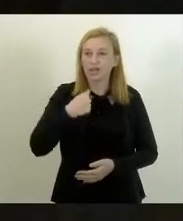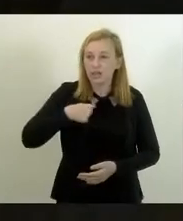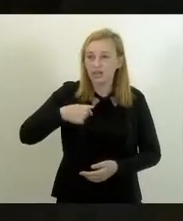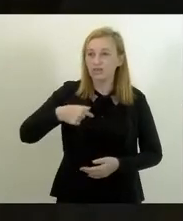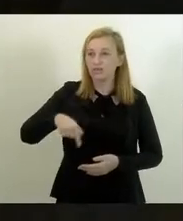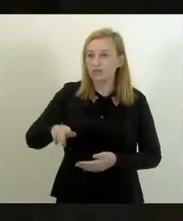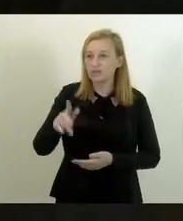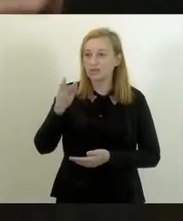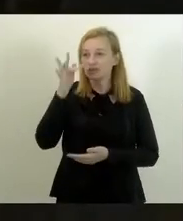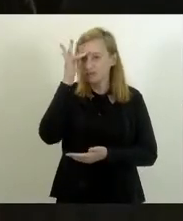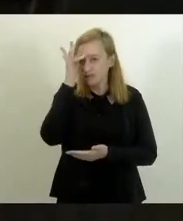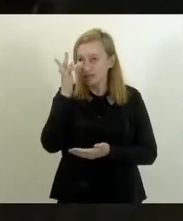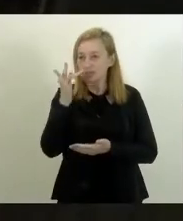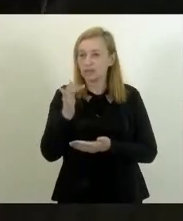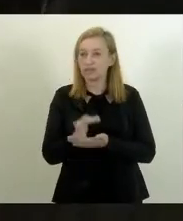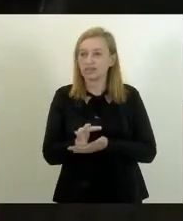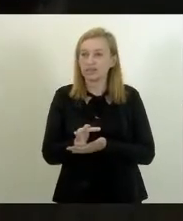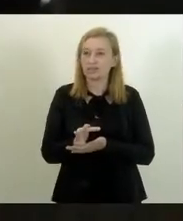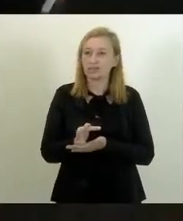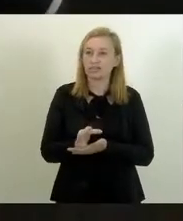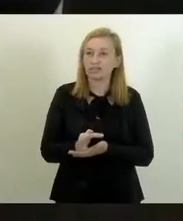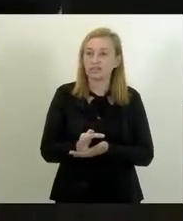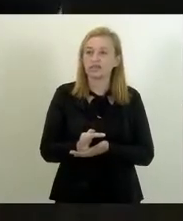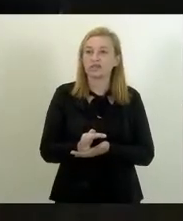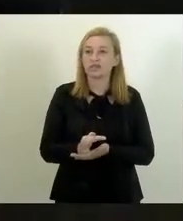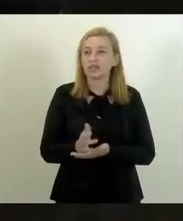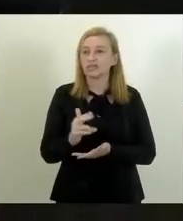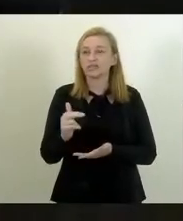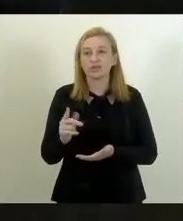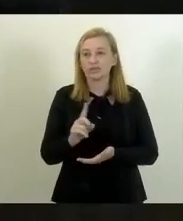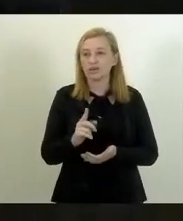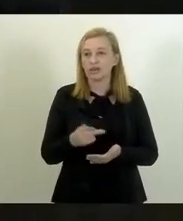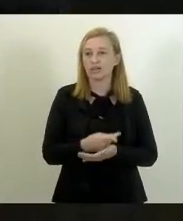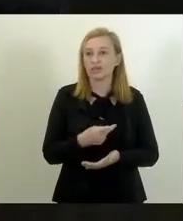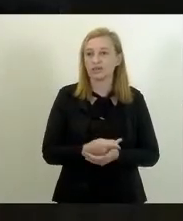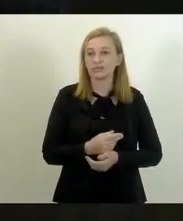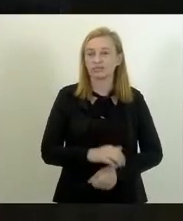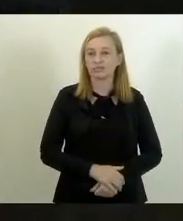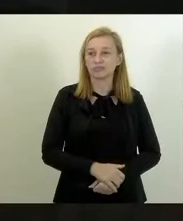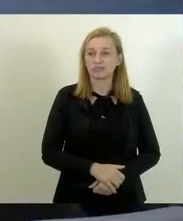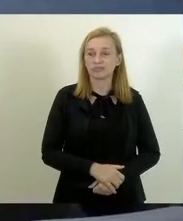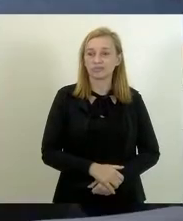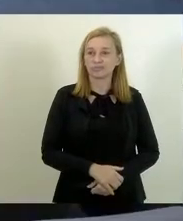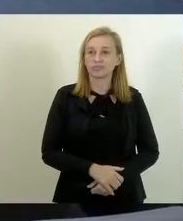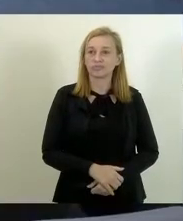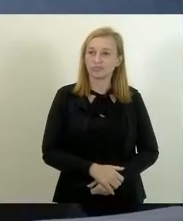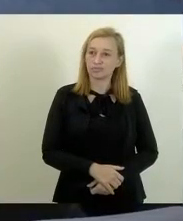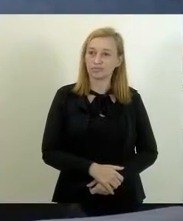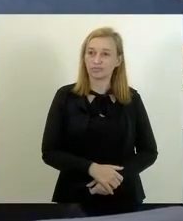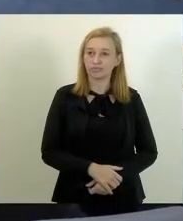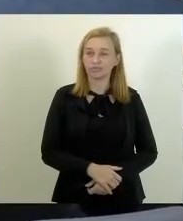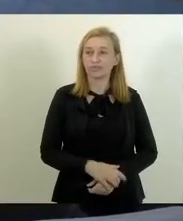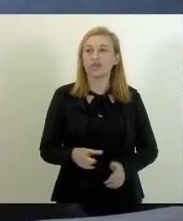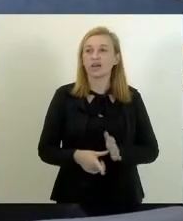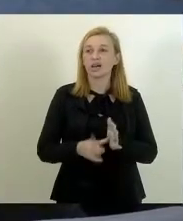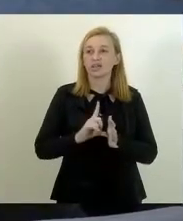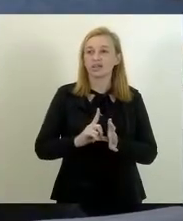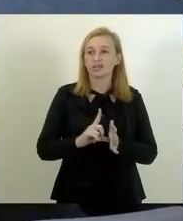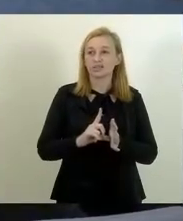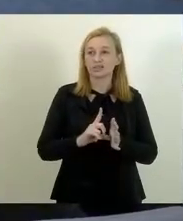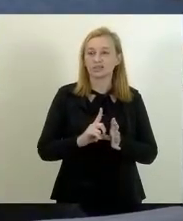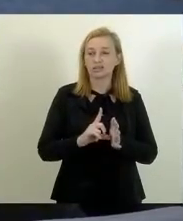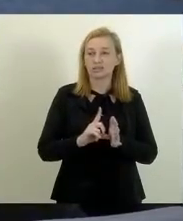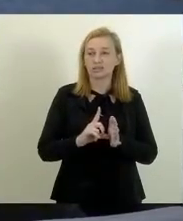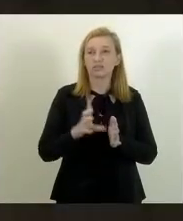vou, que a fé não costuma falhar. Presidente. Dani Monteiro, por favor. Presidente. Antes, porém, deputado Anderson.